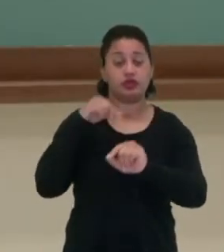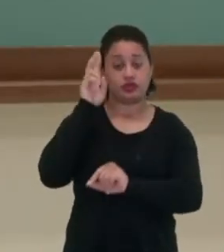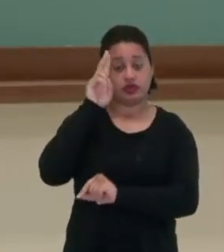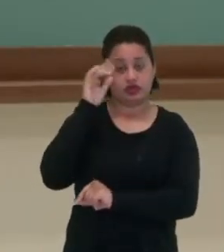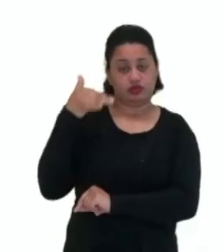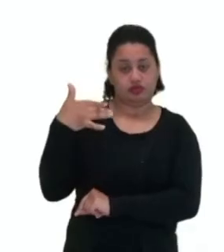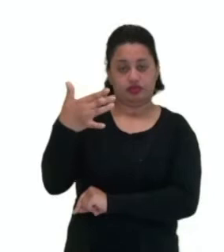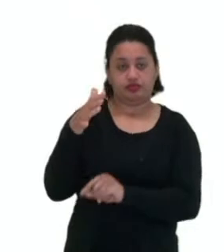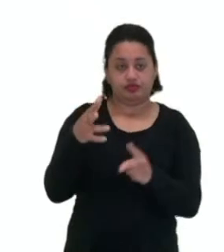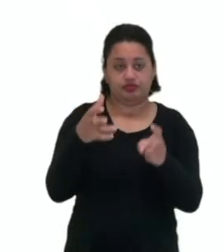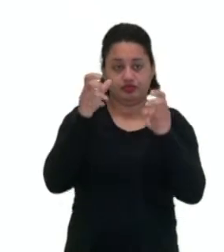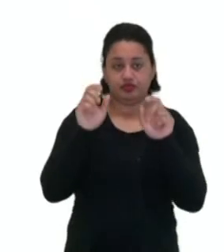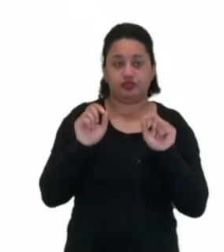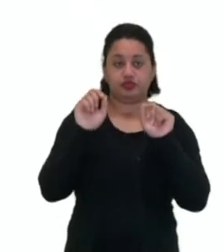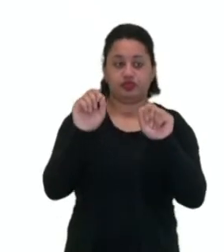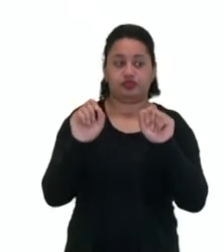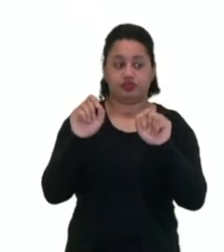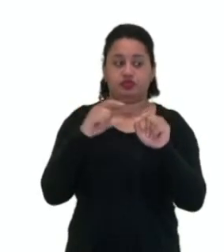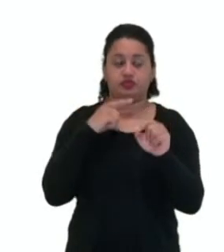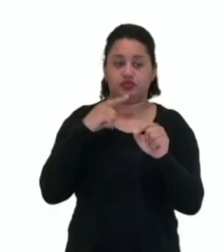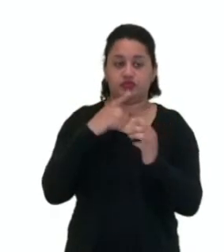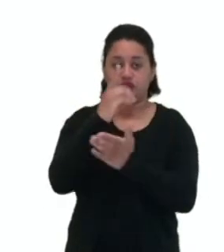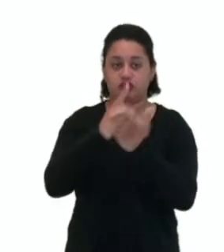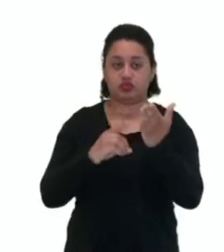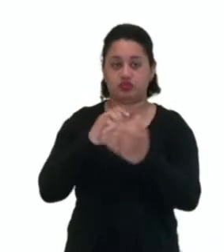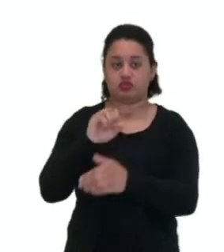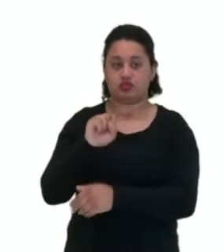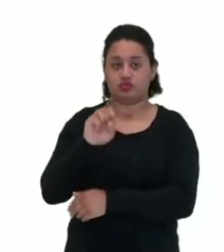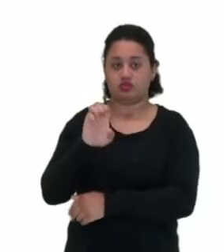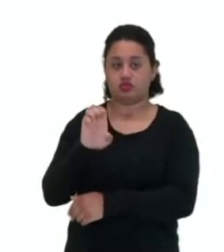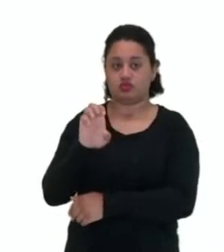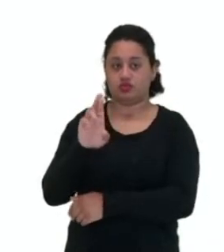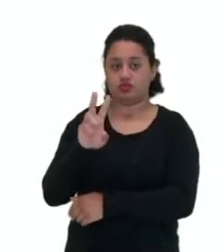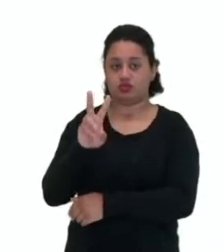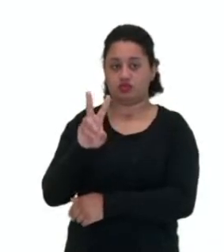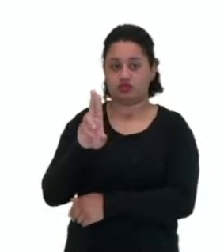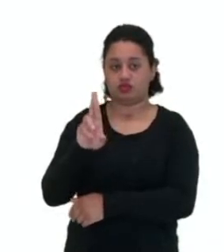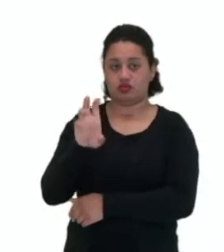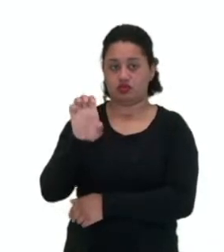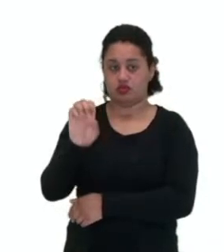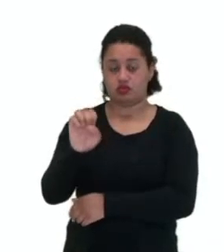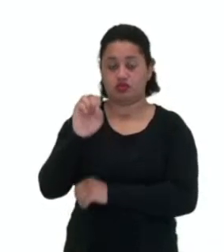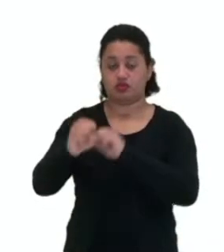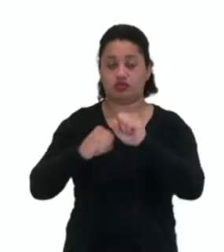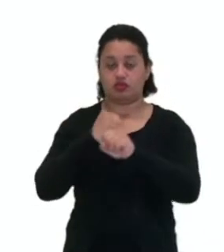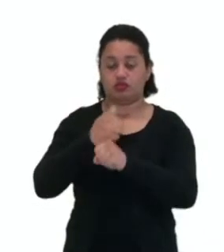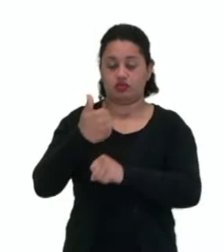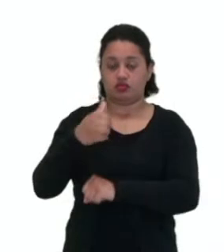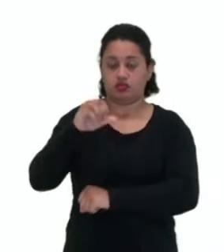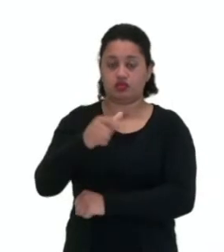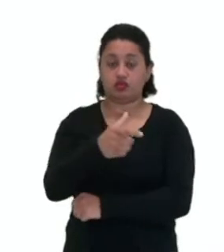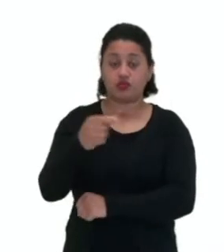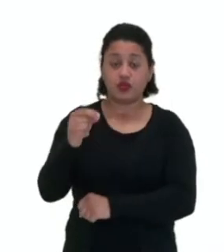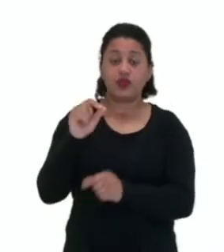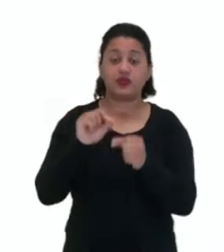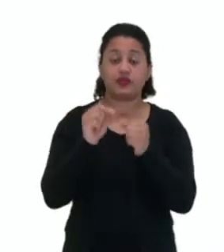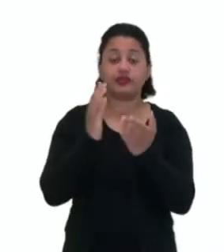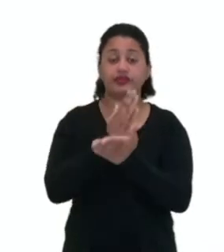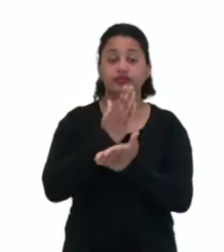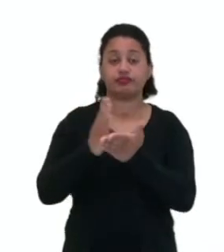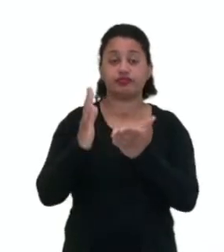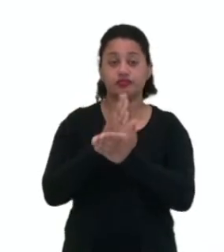Olha aqui, ó. O Tratado de Sèvres, de 1920, estabeleceu a divisão do